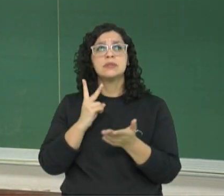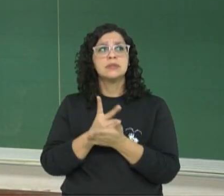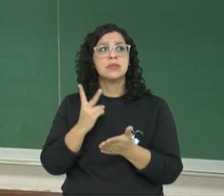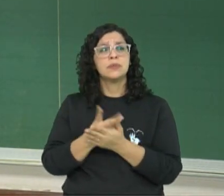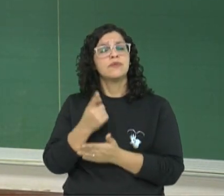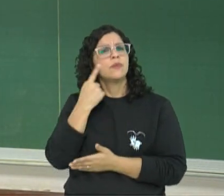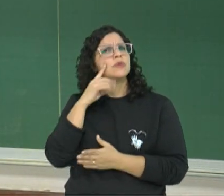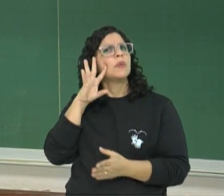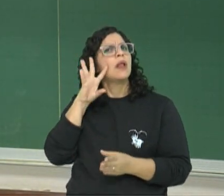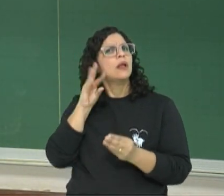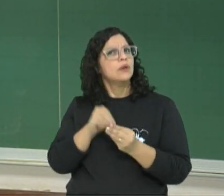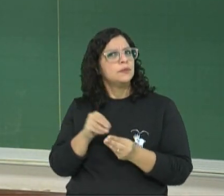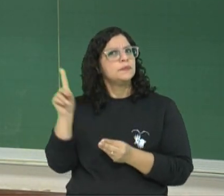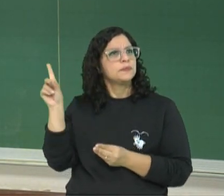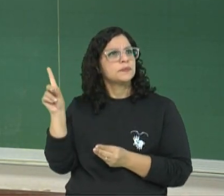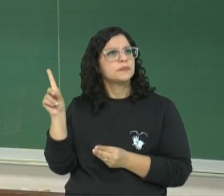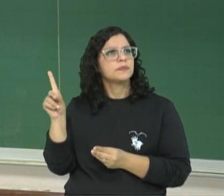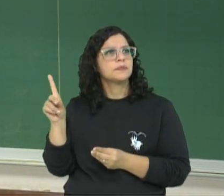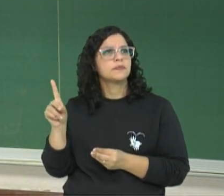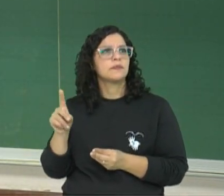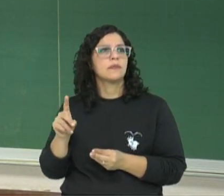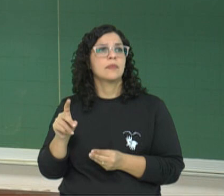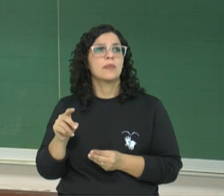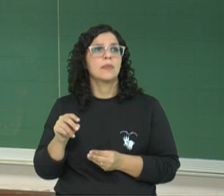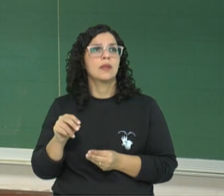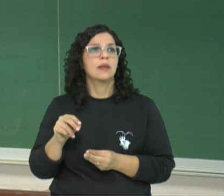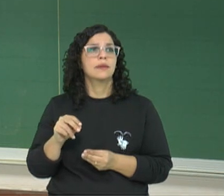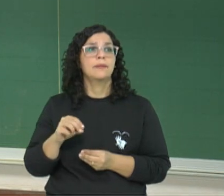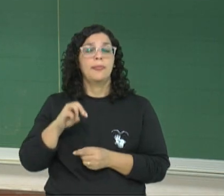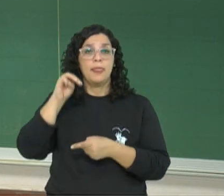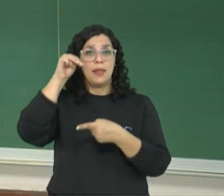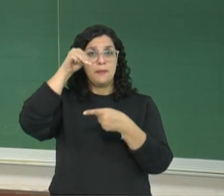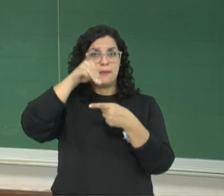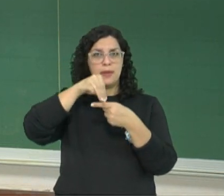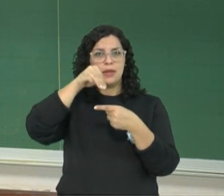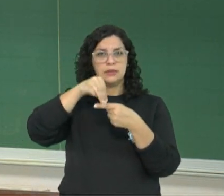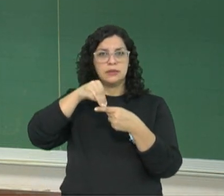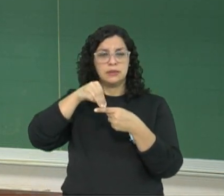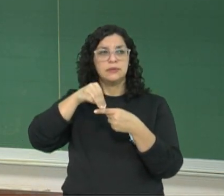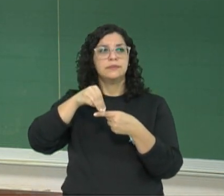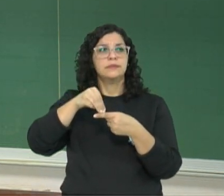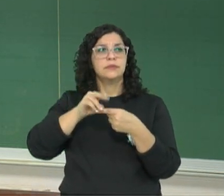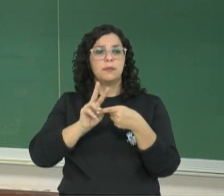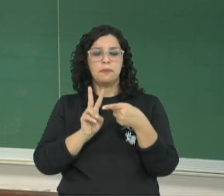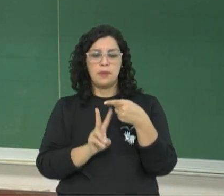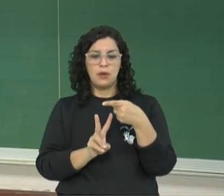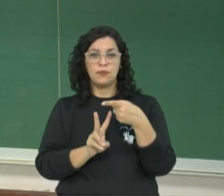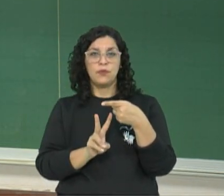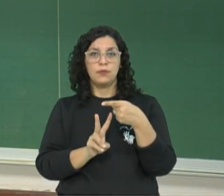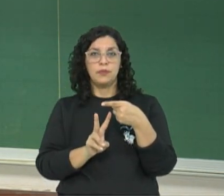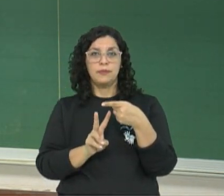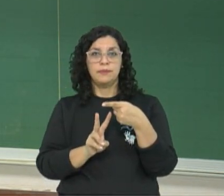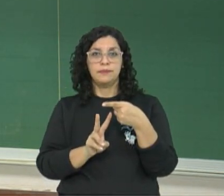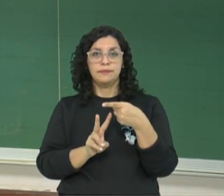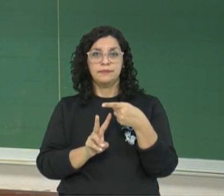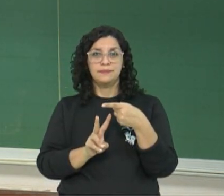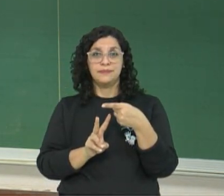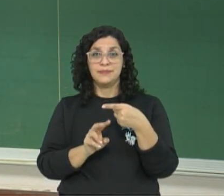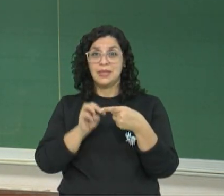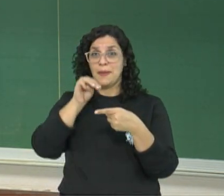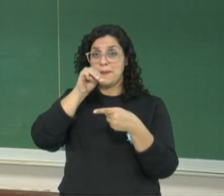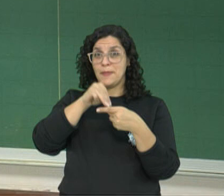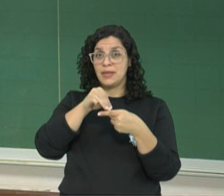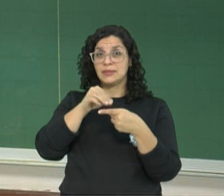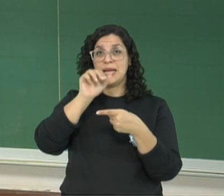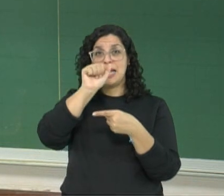comigo, pela lógica, vai ser a massa total pelo volume total.